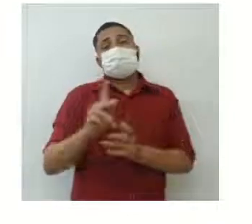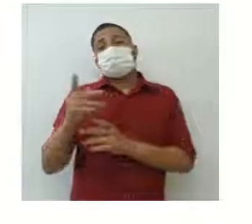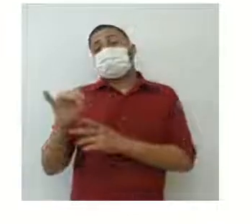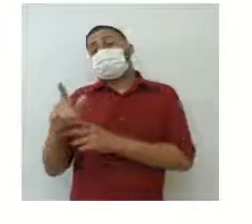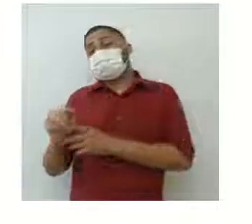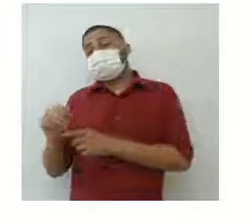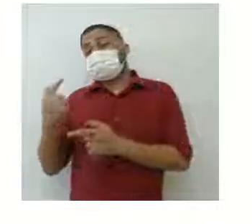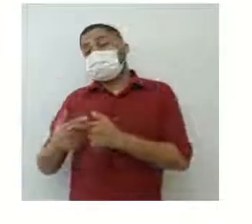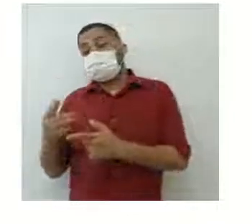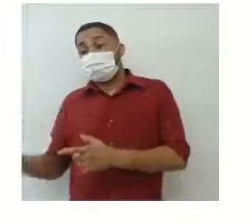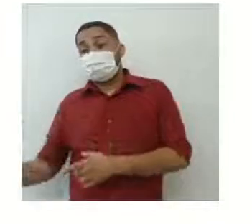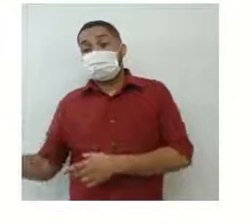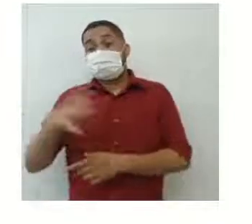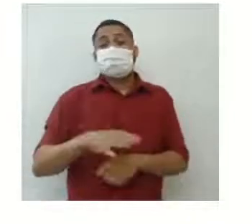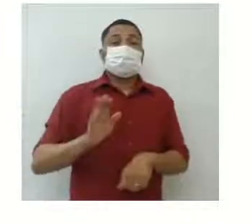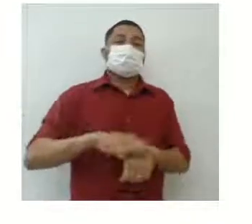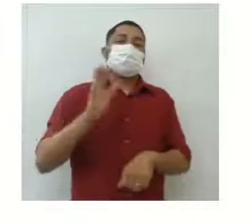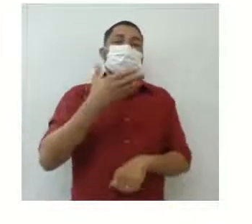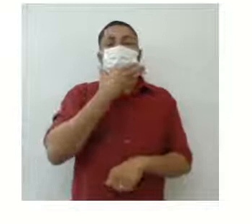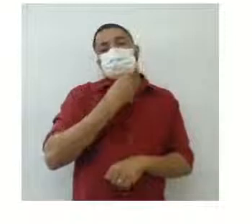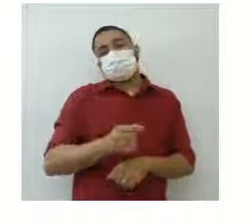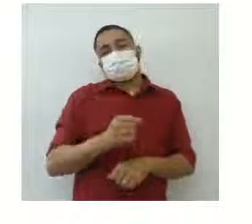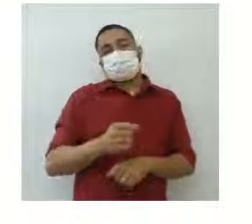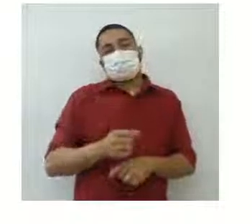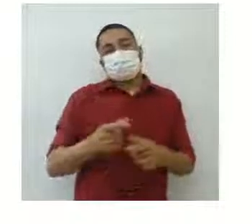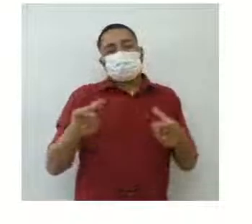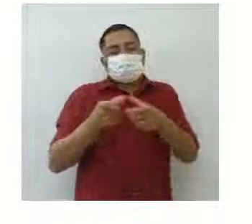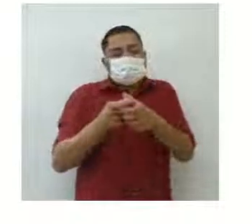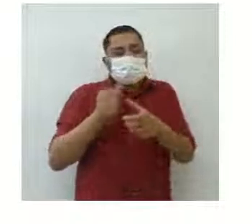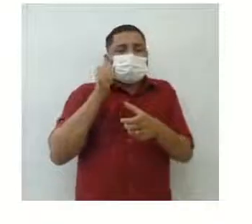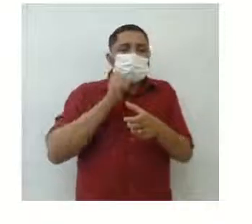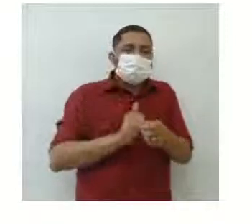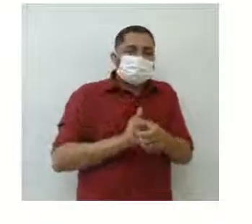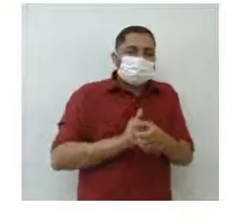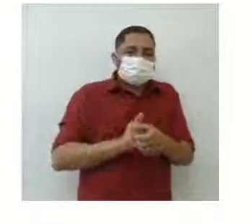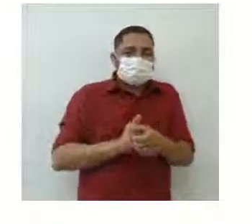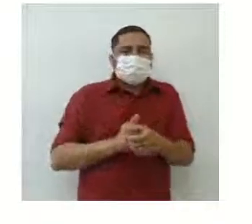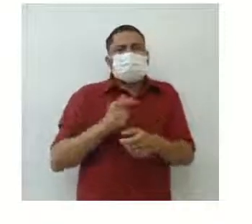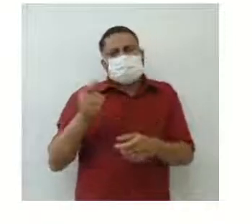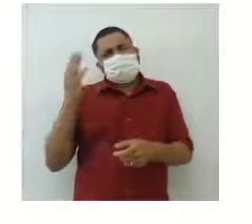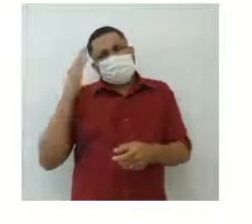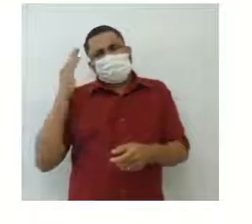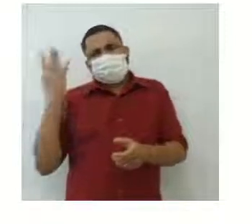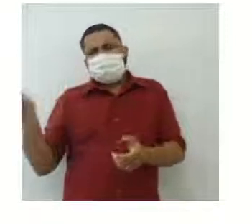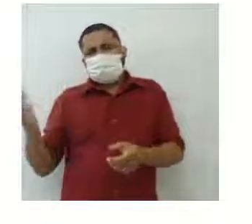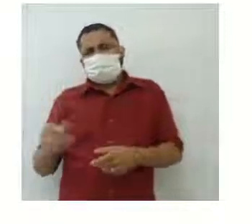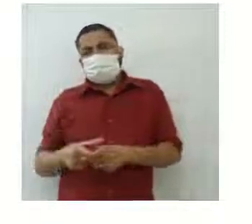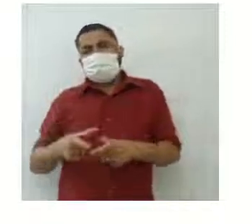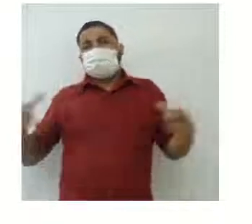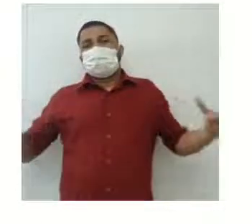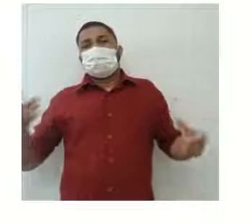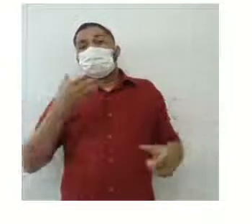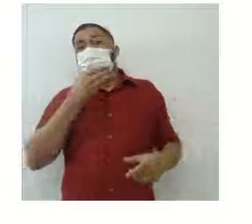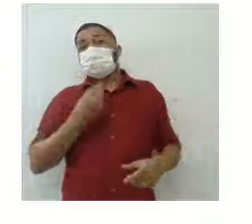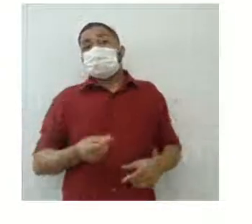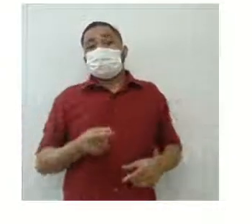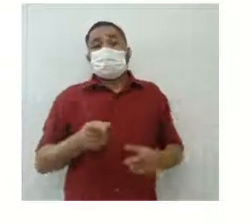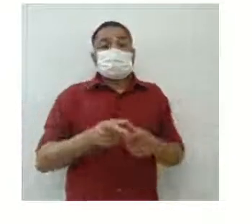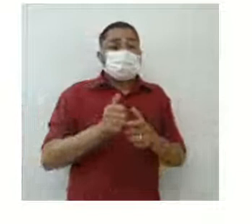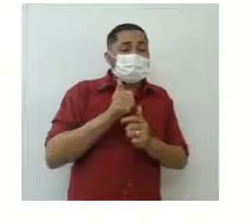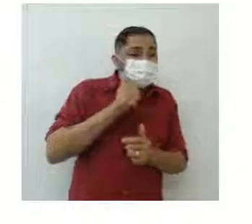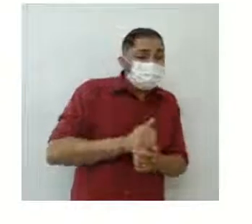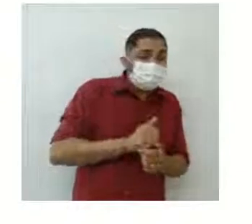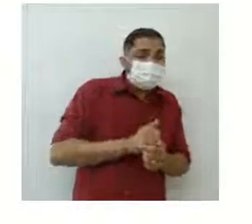mais homens do que mulheres, né? Então aí você é tudo muito livre, você tinha mais homens do que mulheres. E como é que ficava a taxa